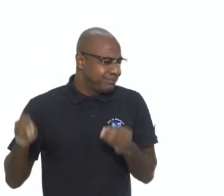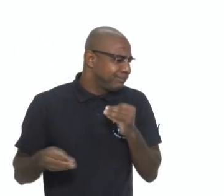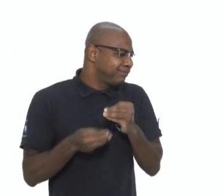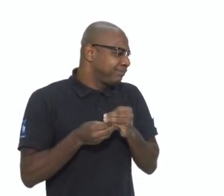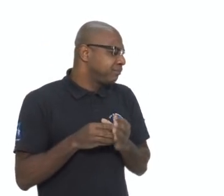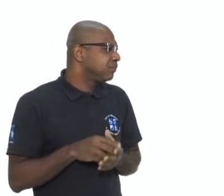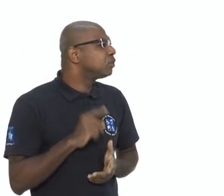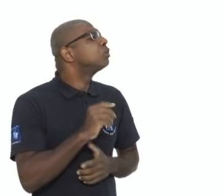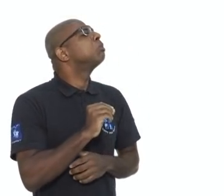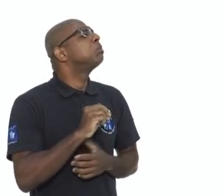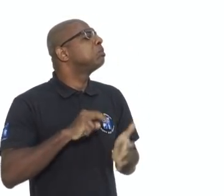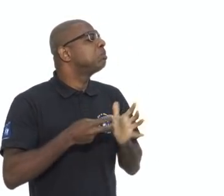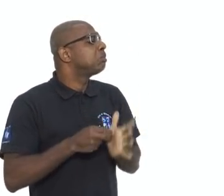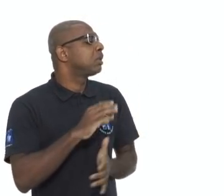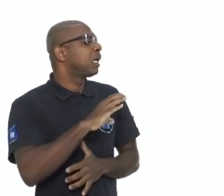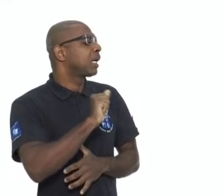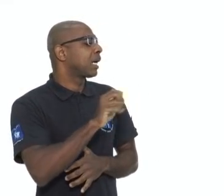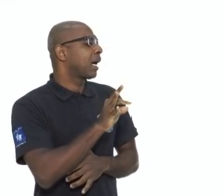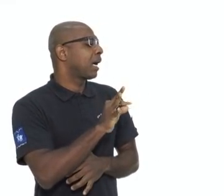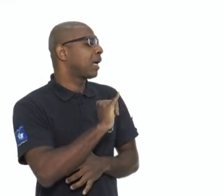quer dizer cativar?